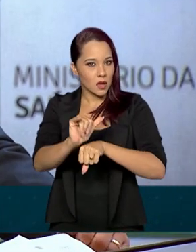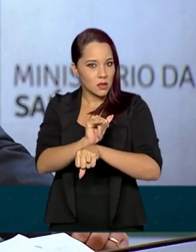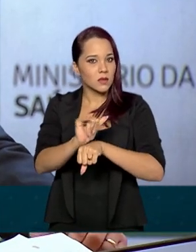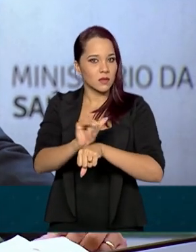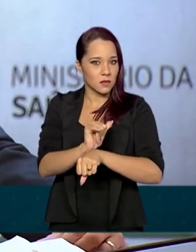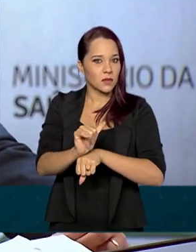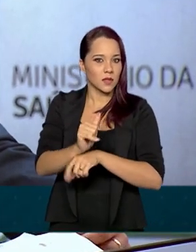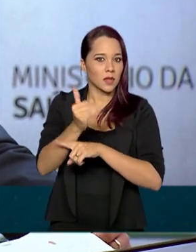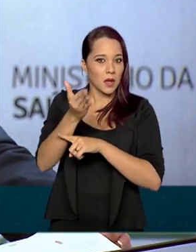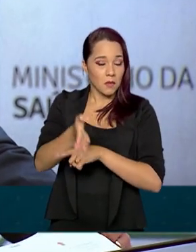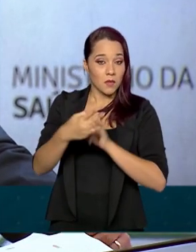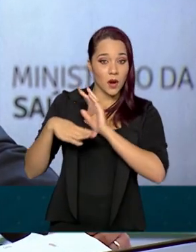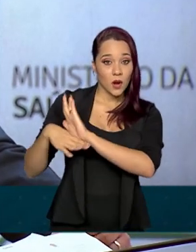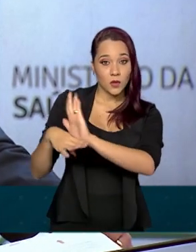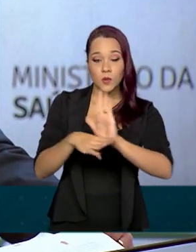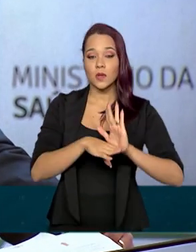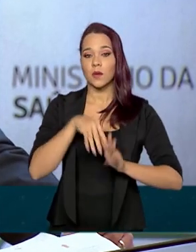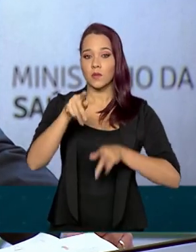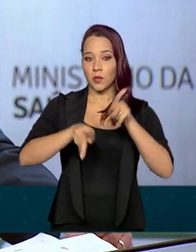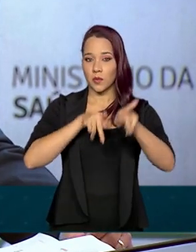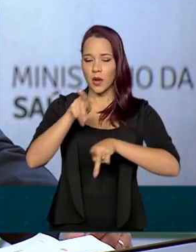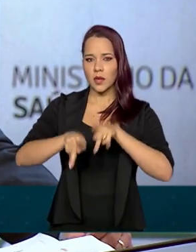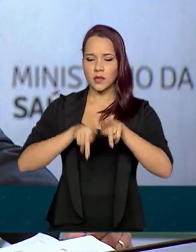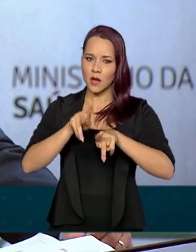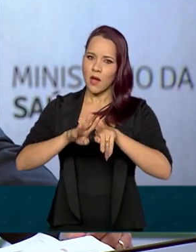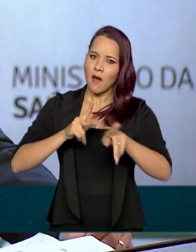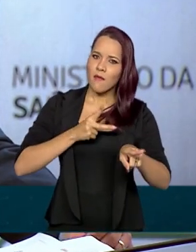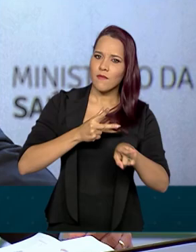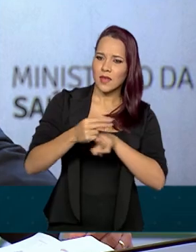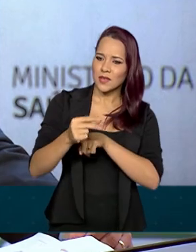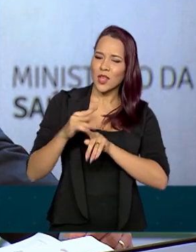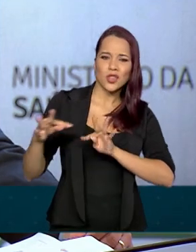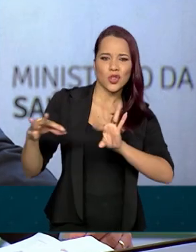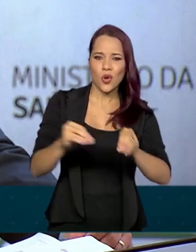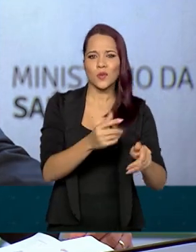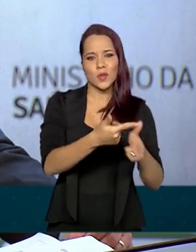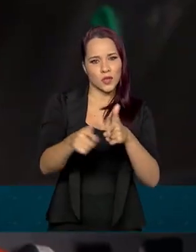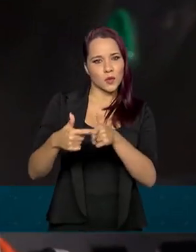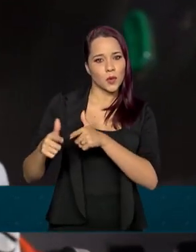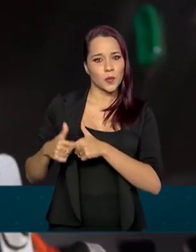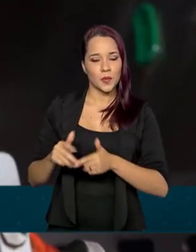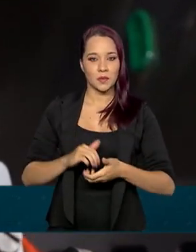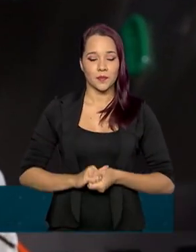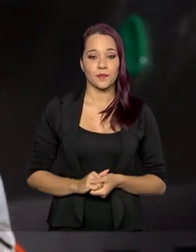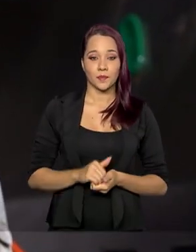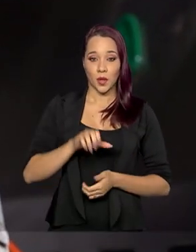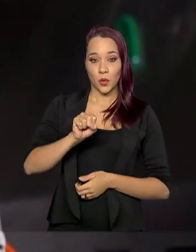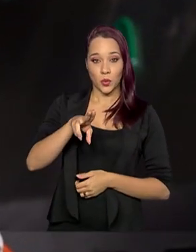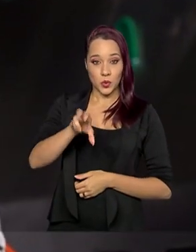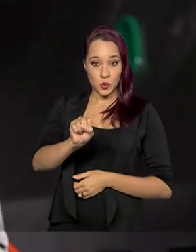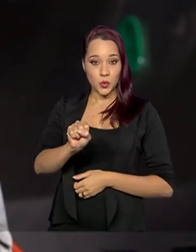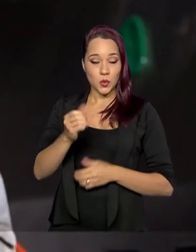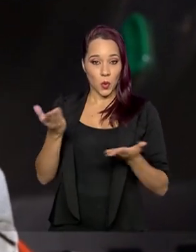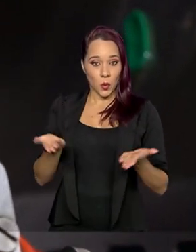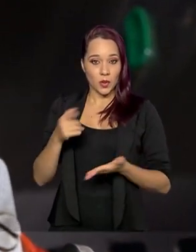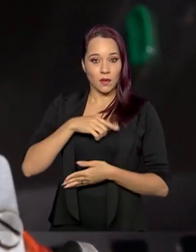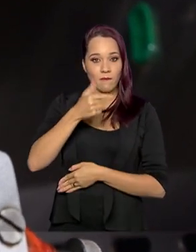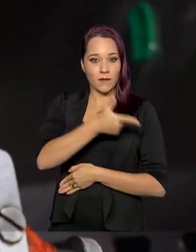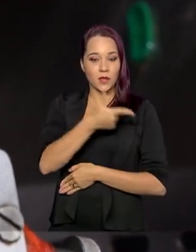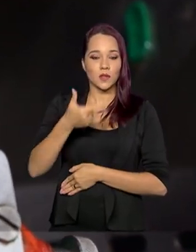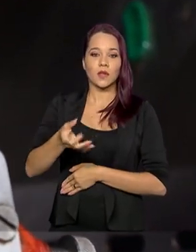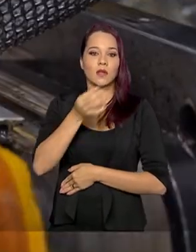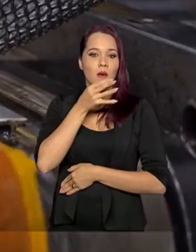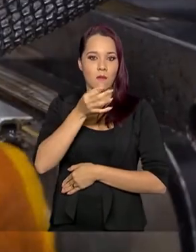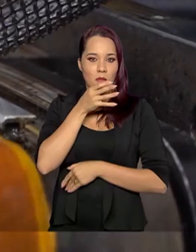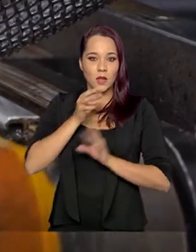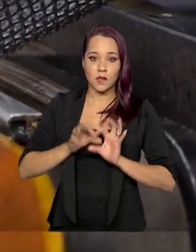para ajudar a população a enfrentar todas essas dificuldades. O SUS tem hoje 22 medicamentos